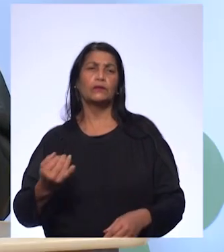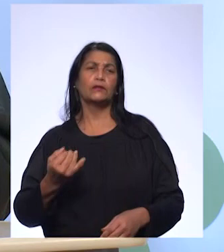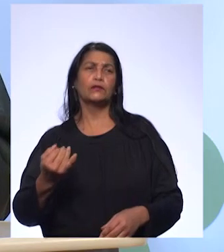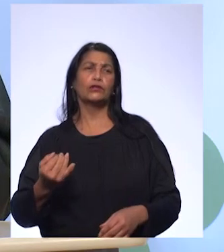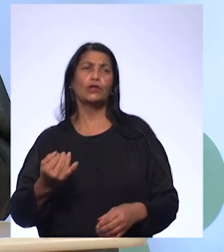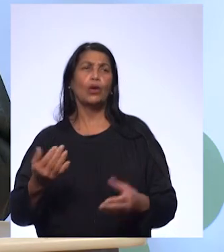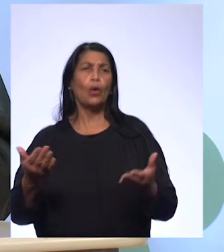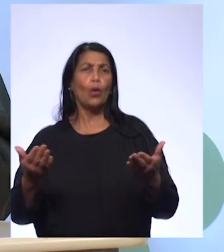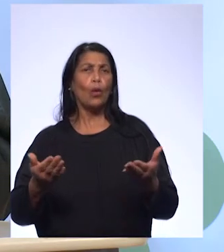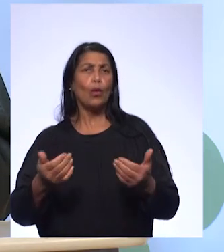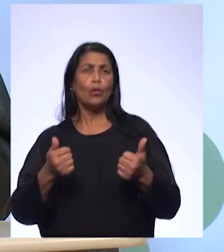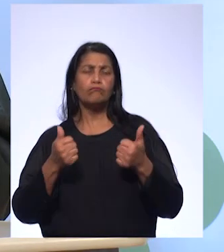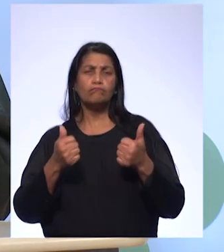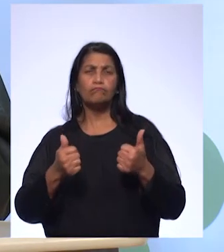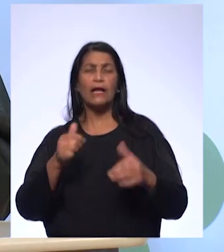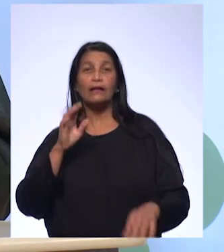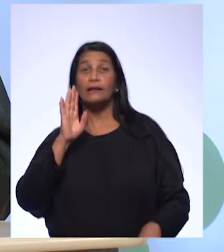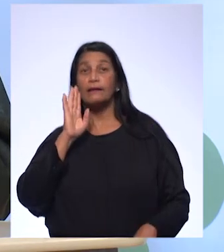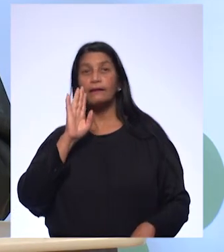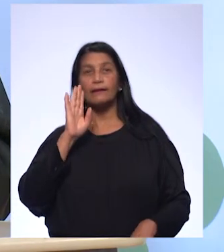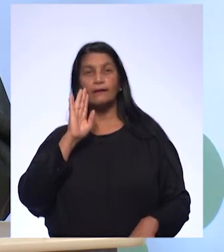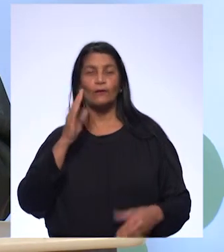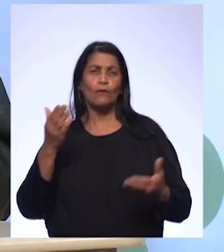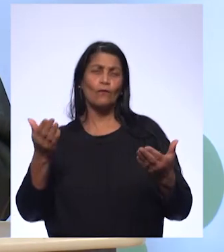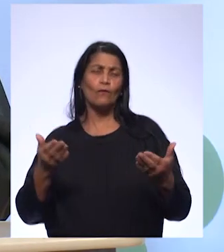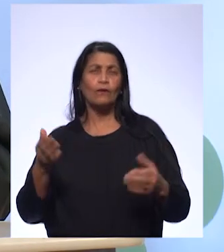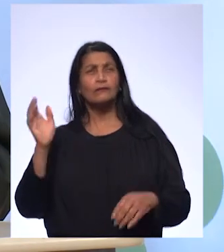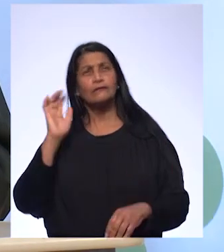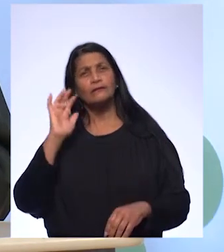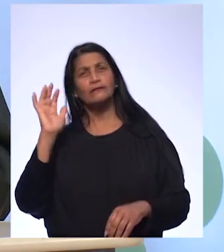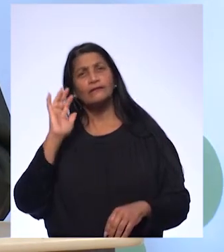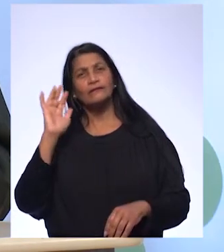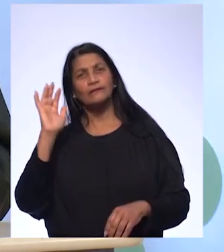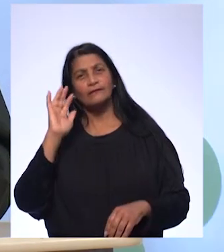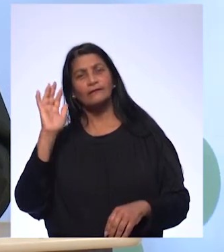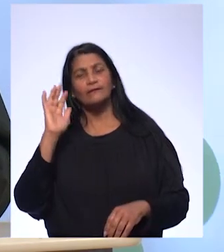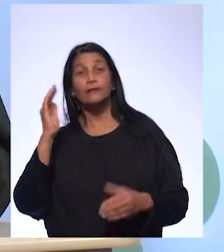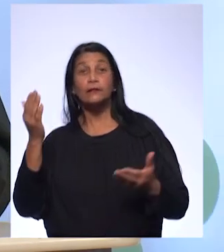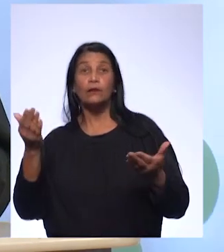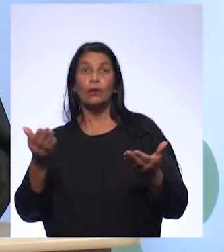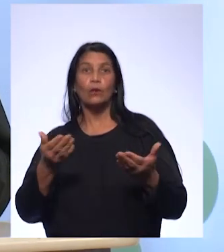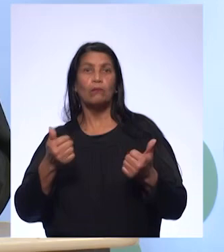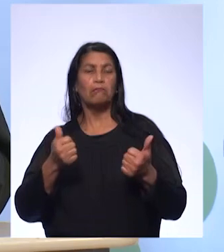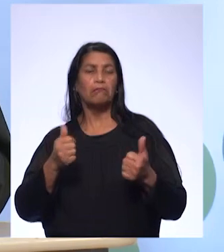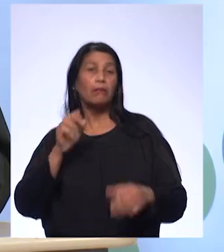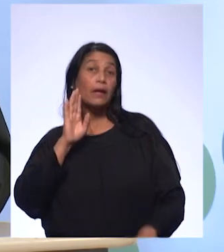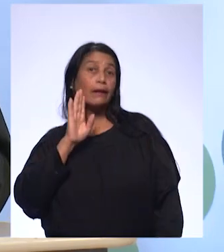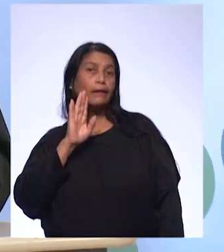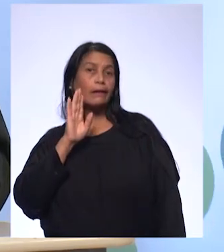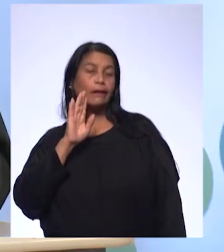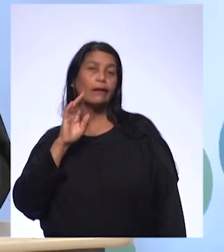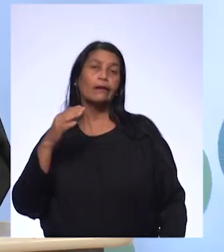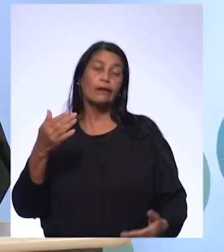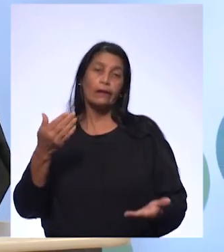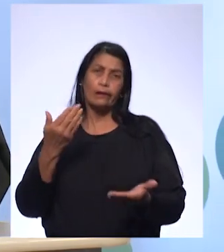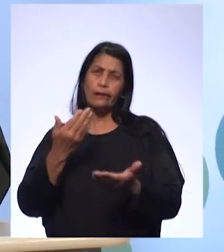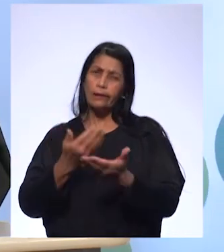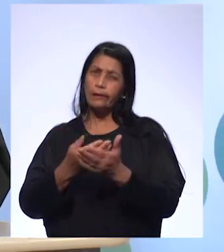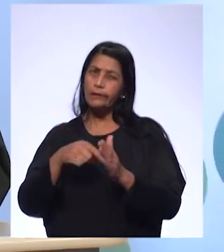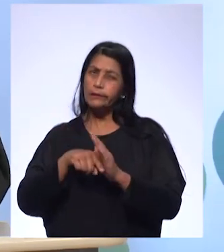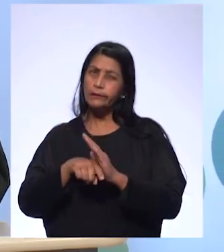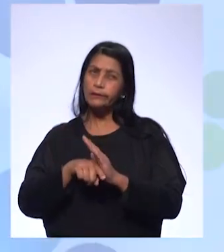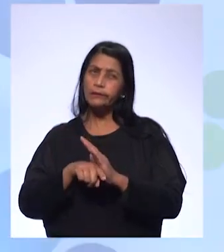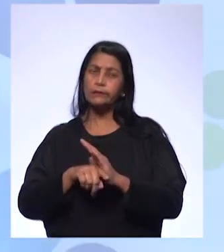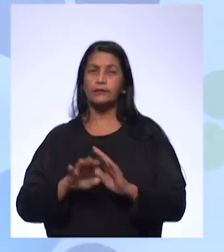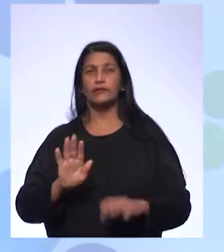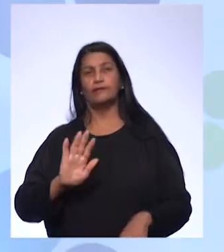Gente, aula bem legal, a gente fica aqui viajando nessas teorias, né? Bem legal. Gente, estude e até a próxima